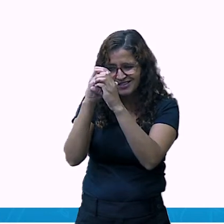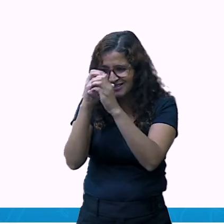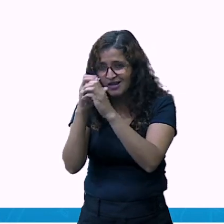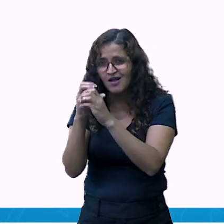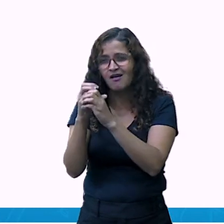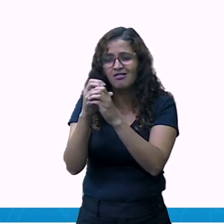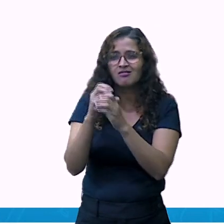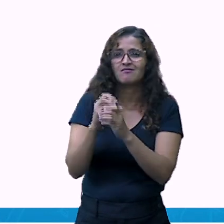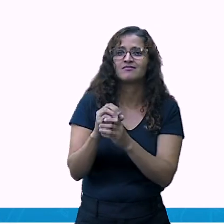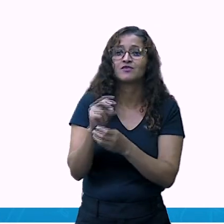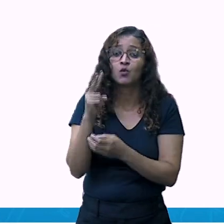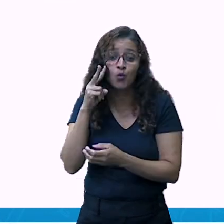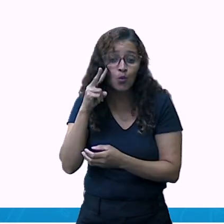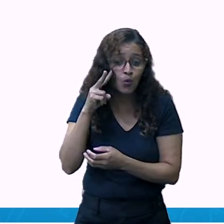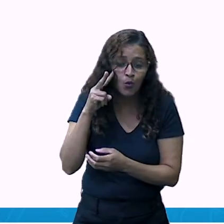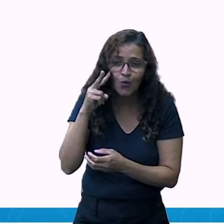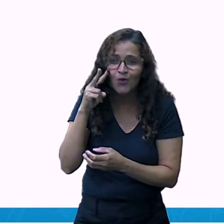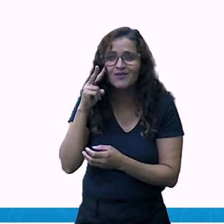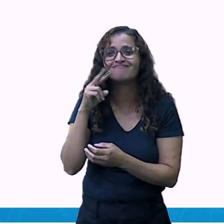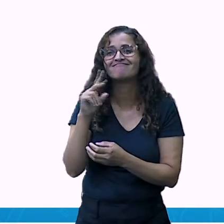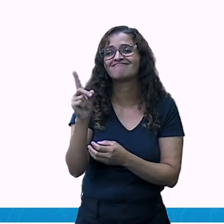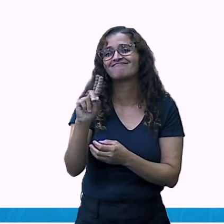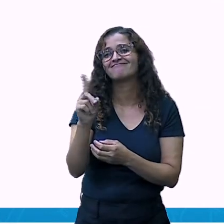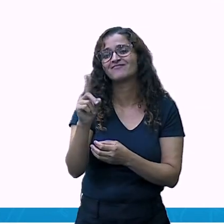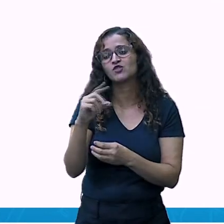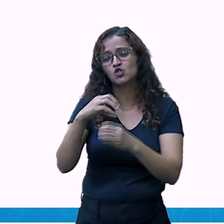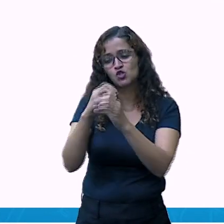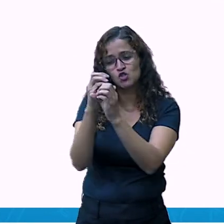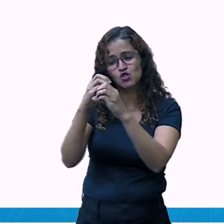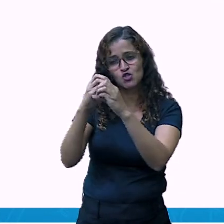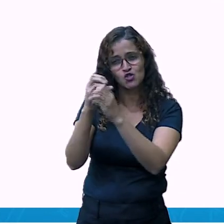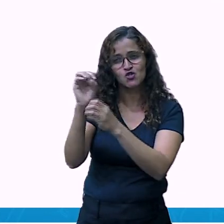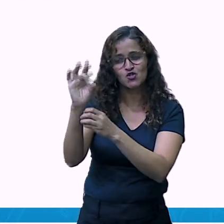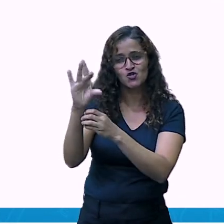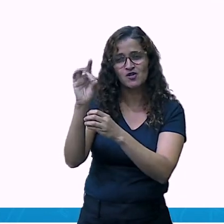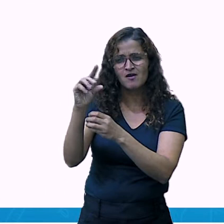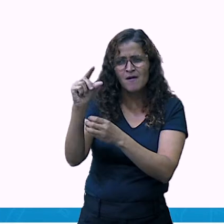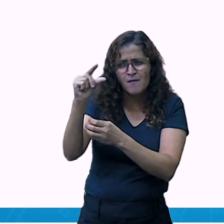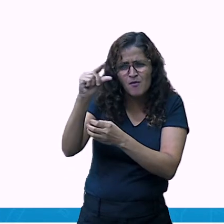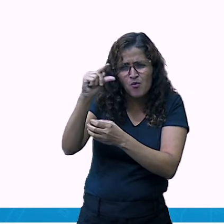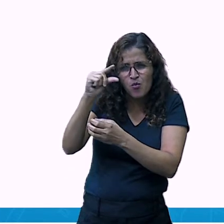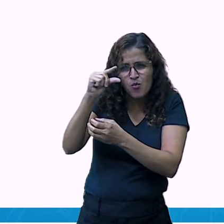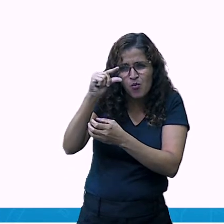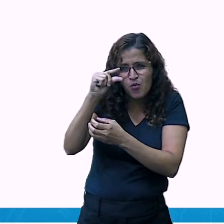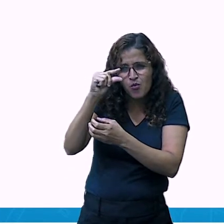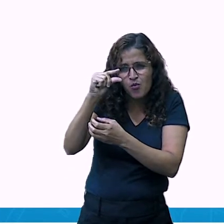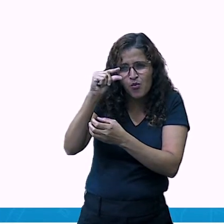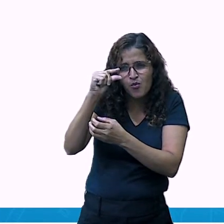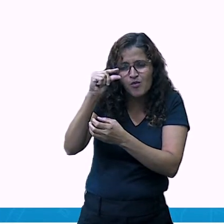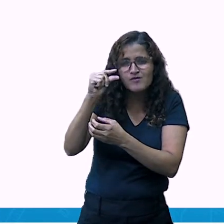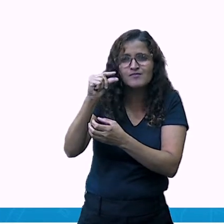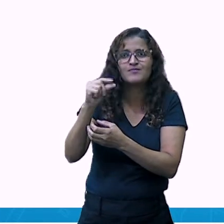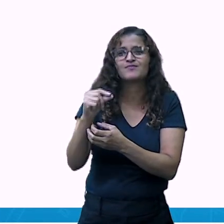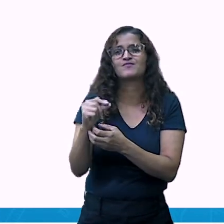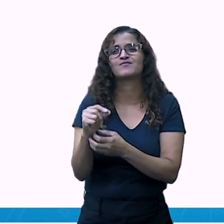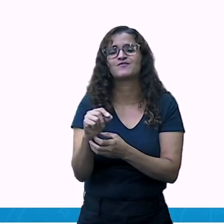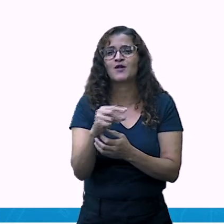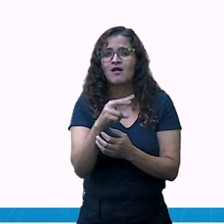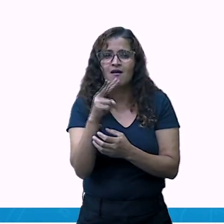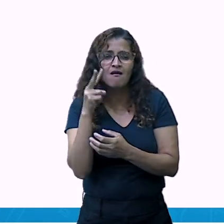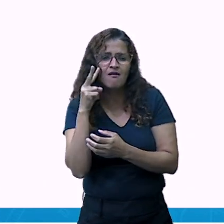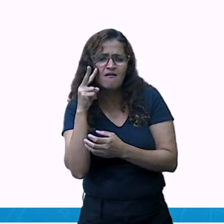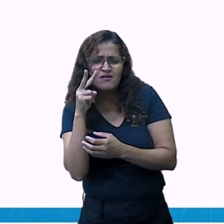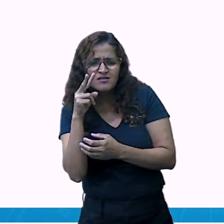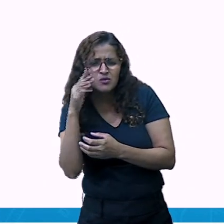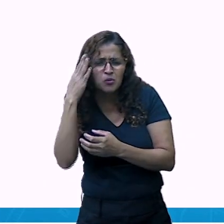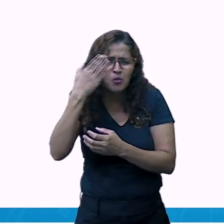estiver utilizando um microscópio, porque são partículas muito pequenas para